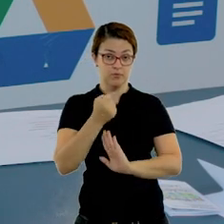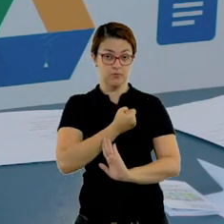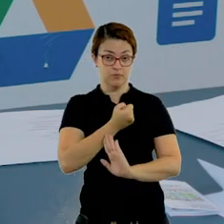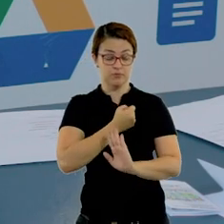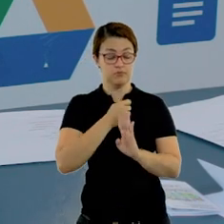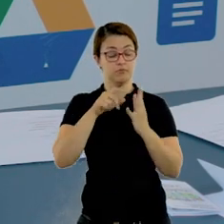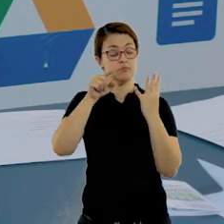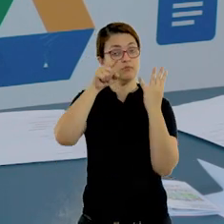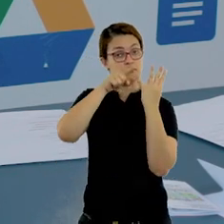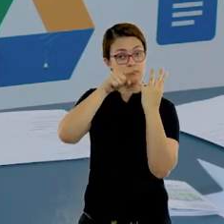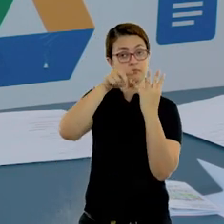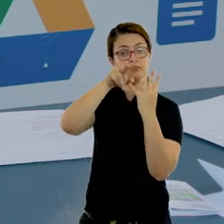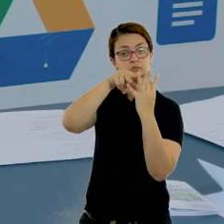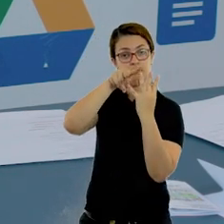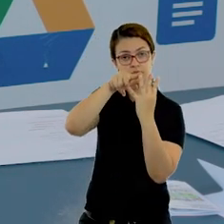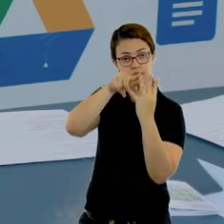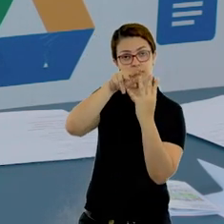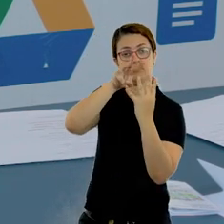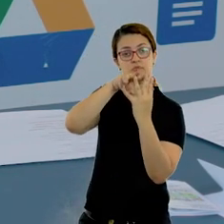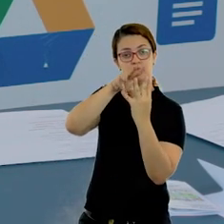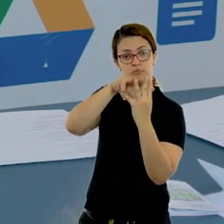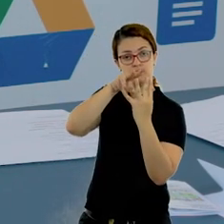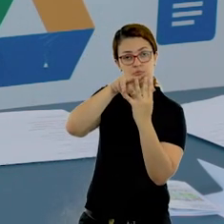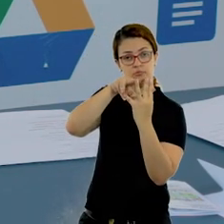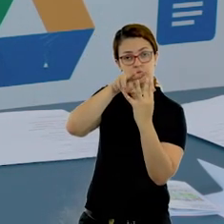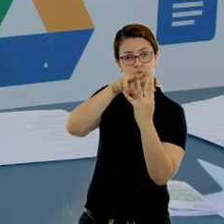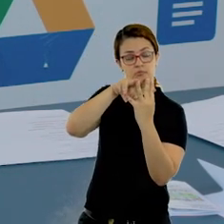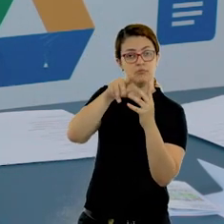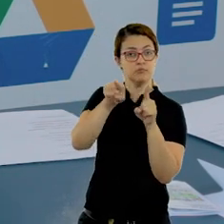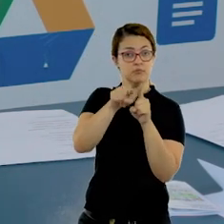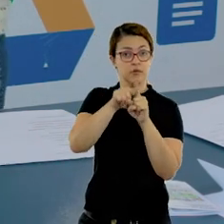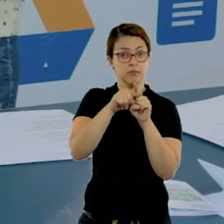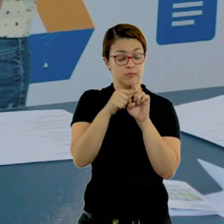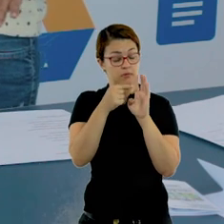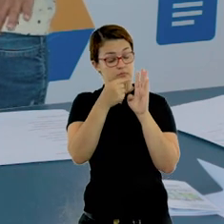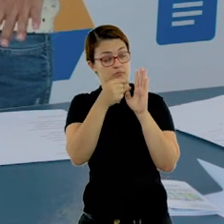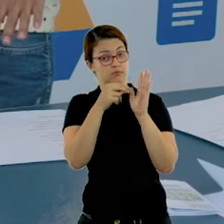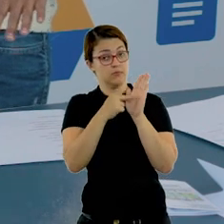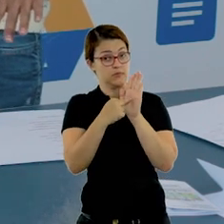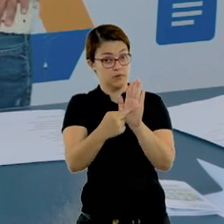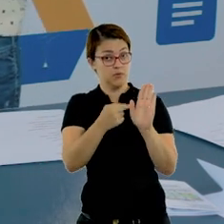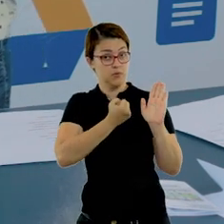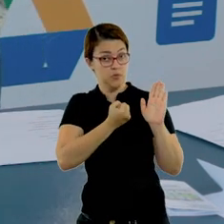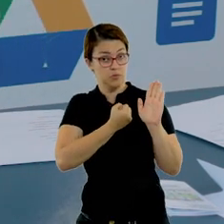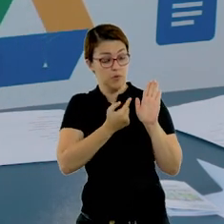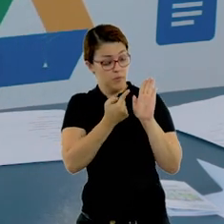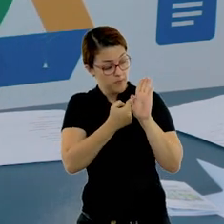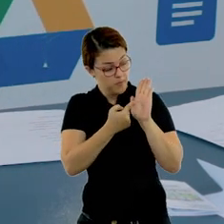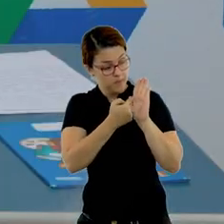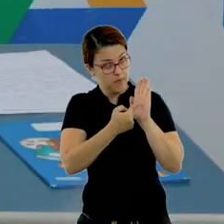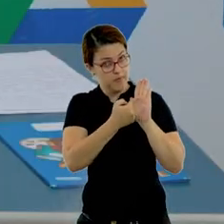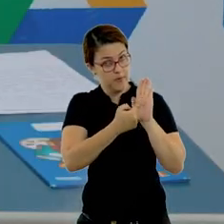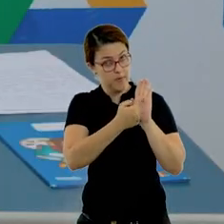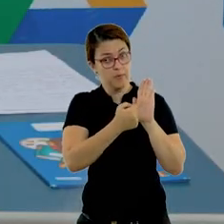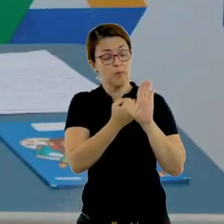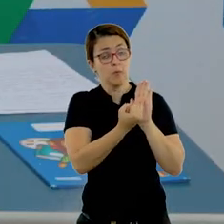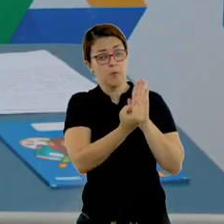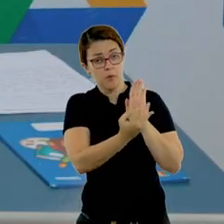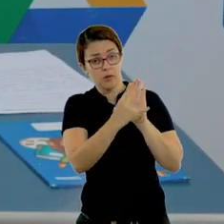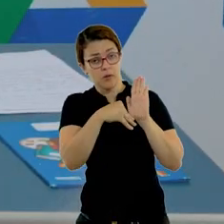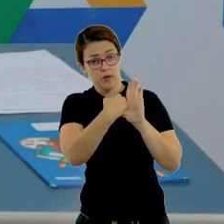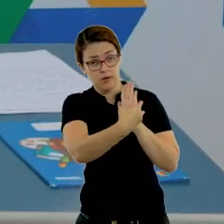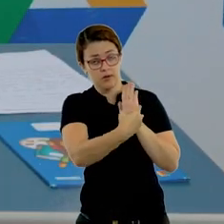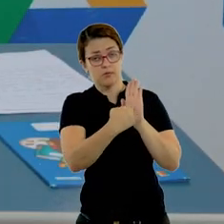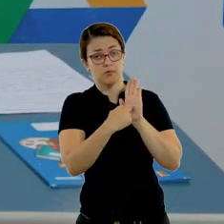numeração decimal, onde tem as unidades, dezenas e centenas. E nós temos tracinhos para representar os números. Então, vocês deverão